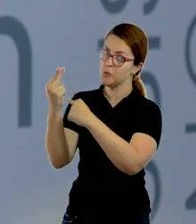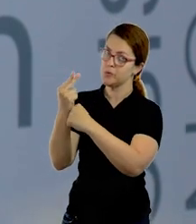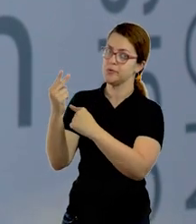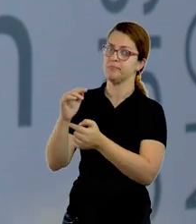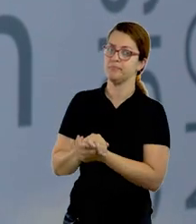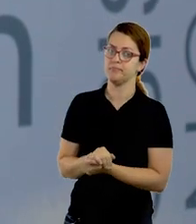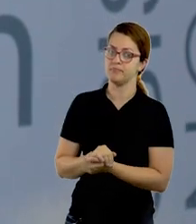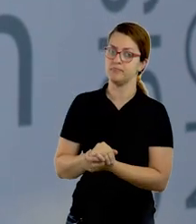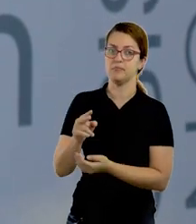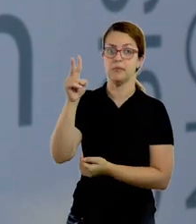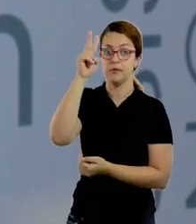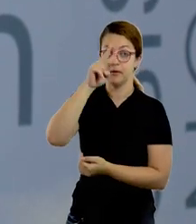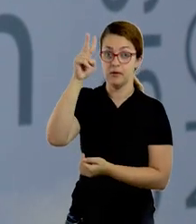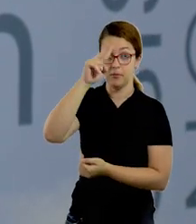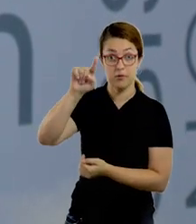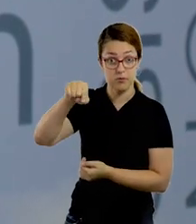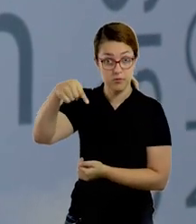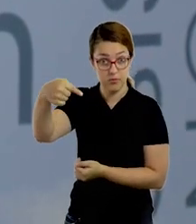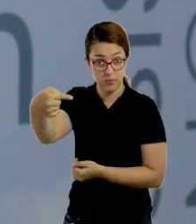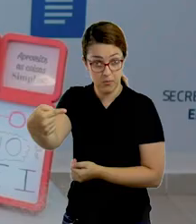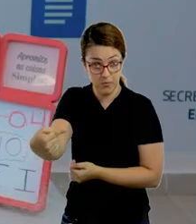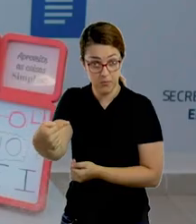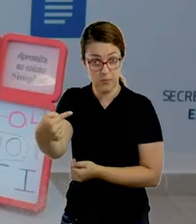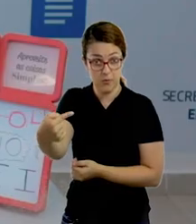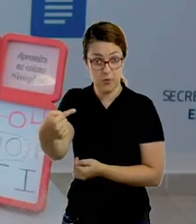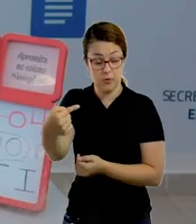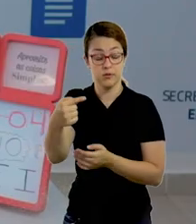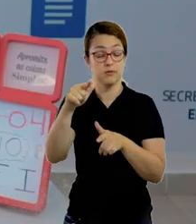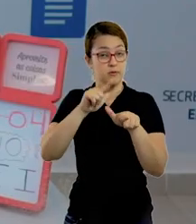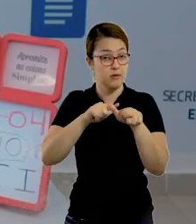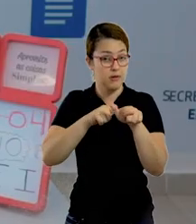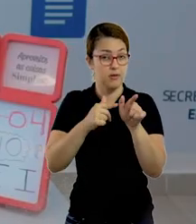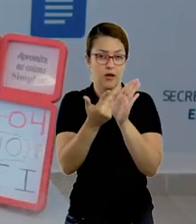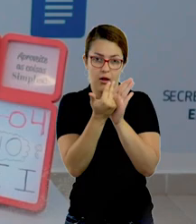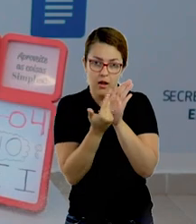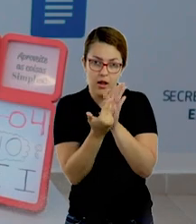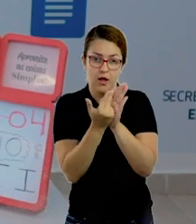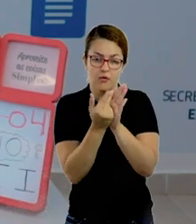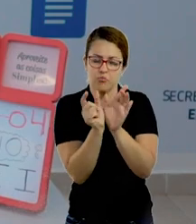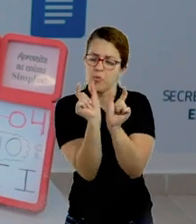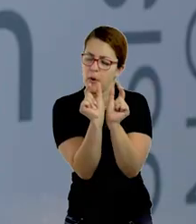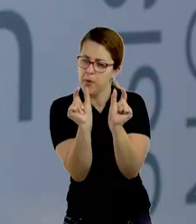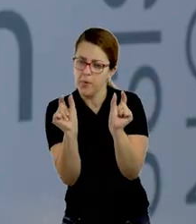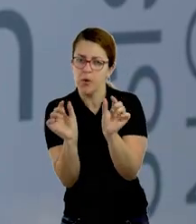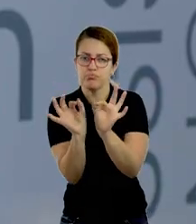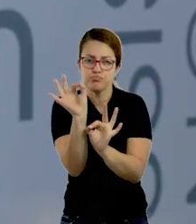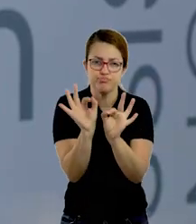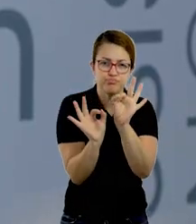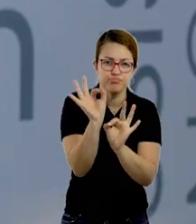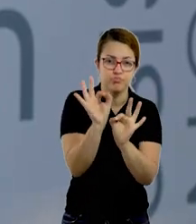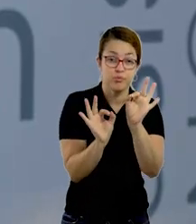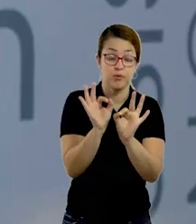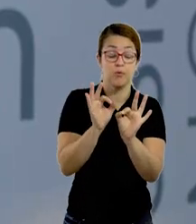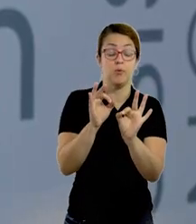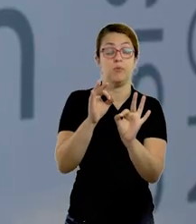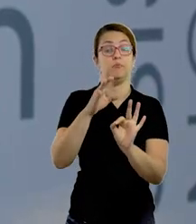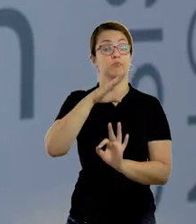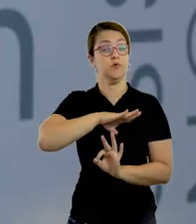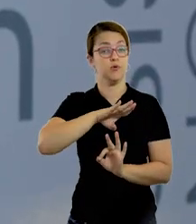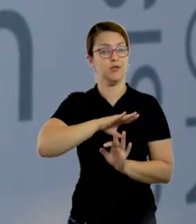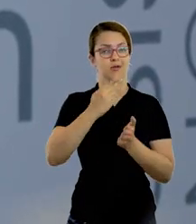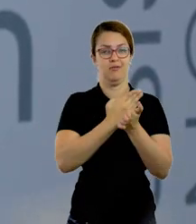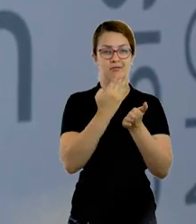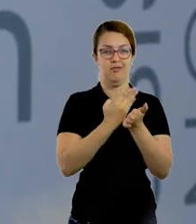Que tal? Não esqueça que depois que fizer o recorte das palavras e formar elas, pegue o seu caderno de língua portuguesa